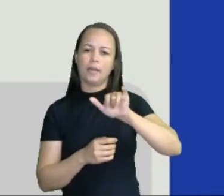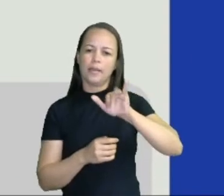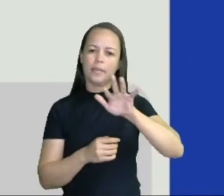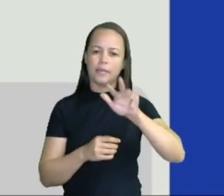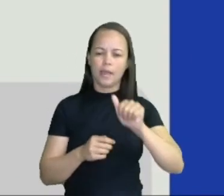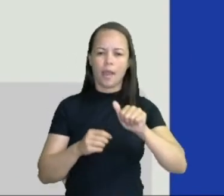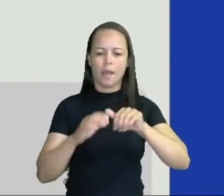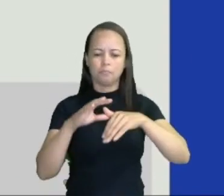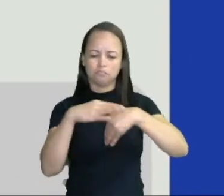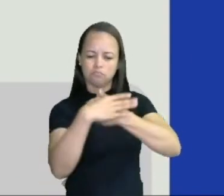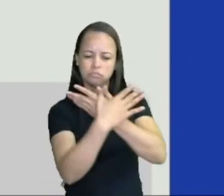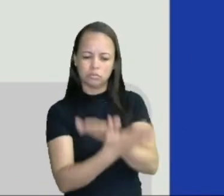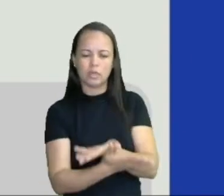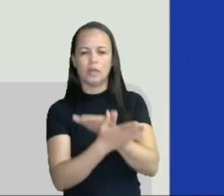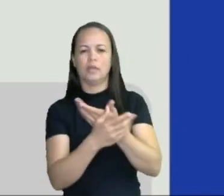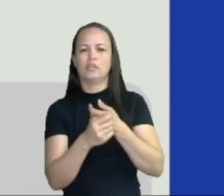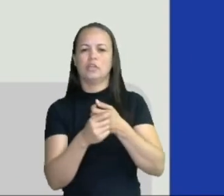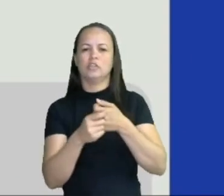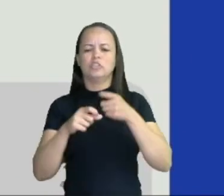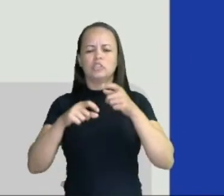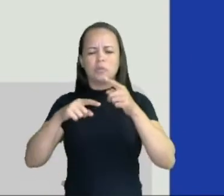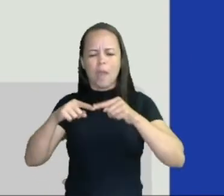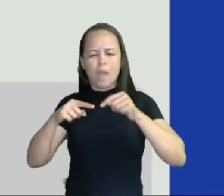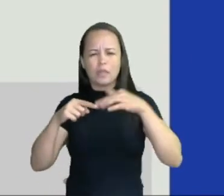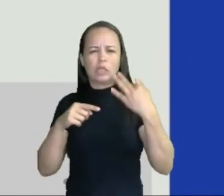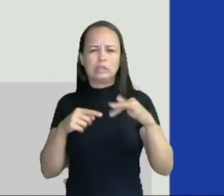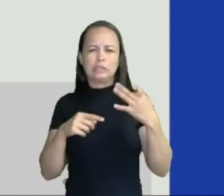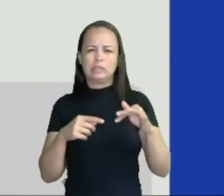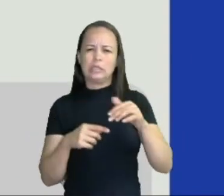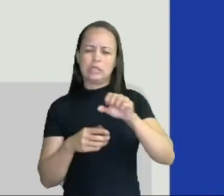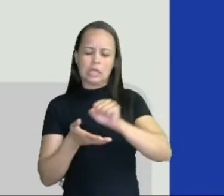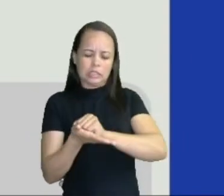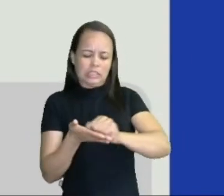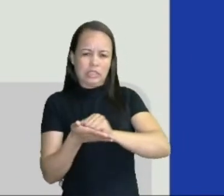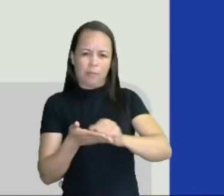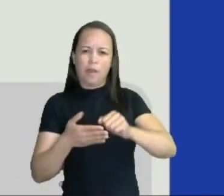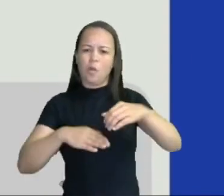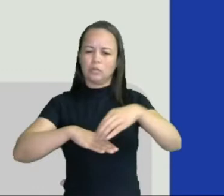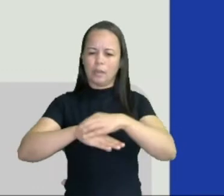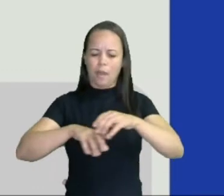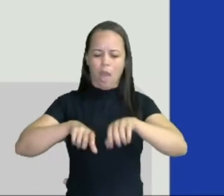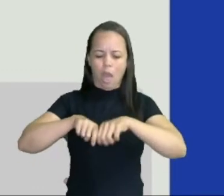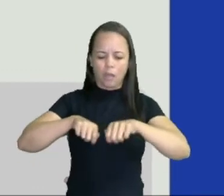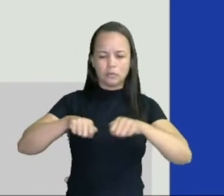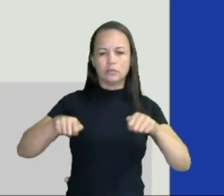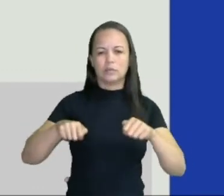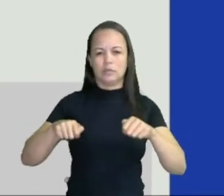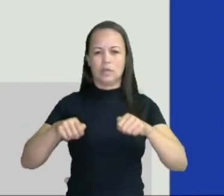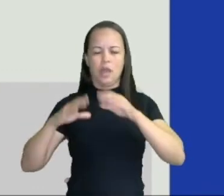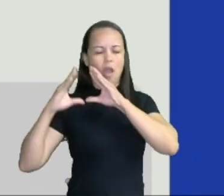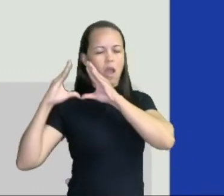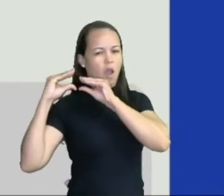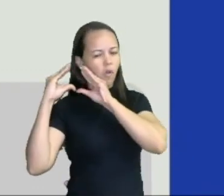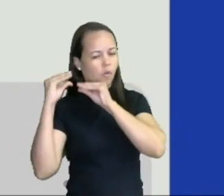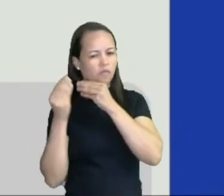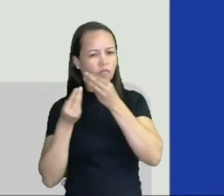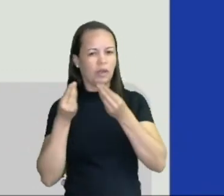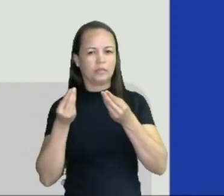pão, giz, mertiolate, band-aid, sabão, tênis, cadarço, almofada,